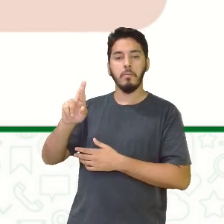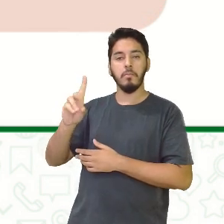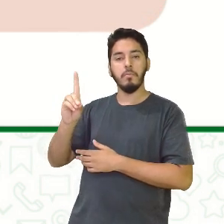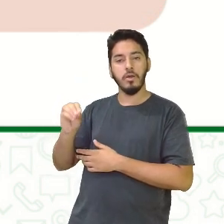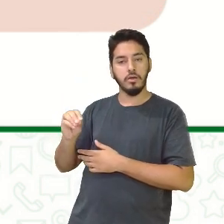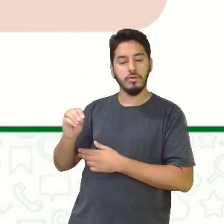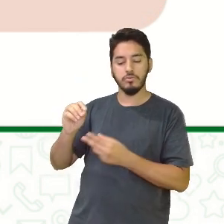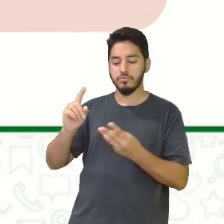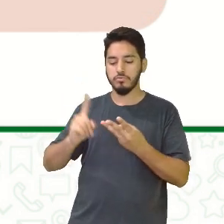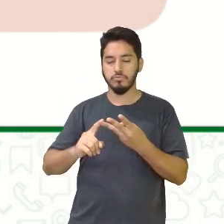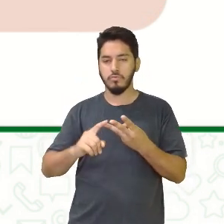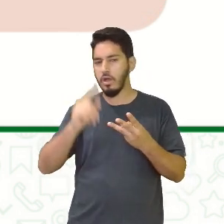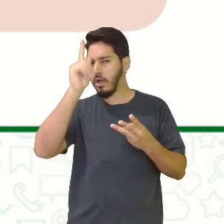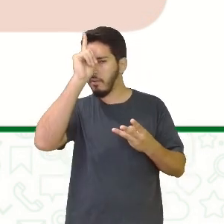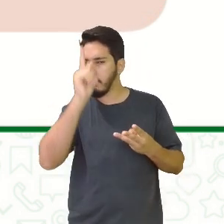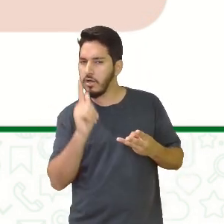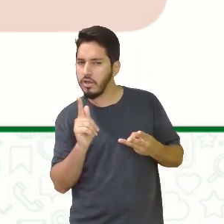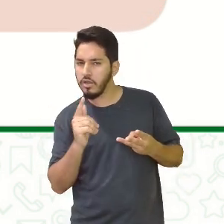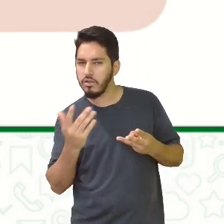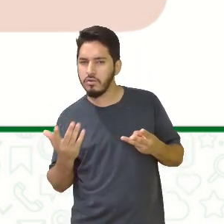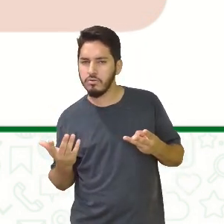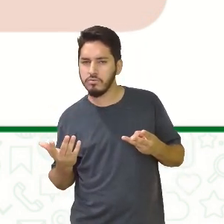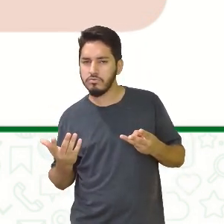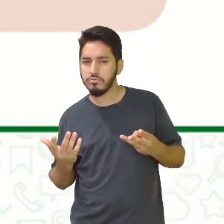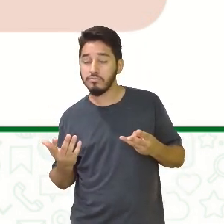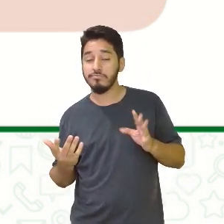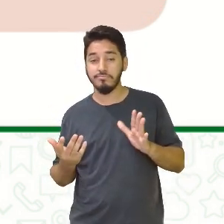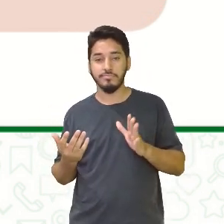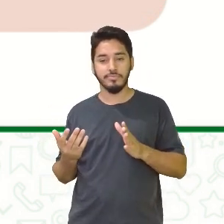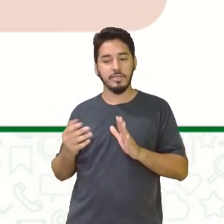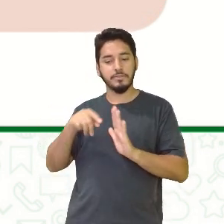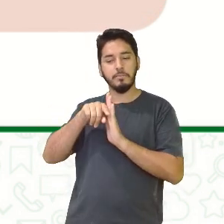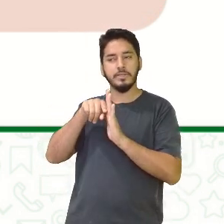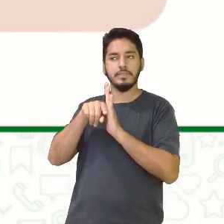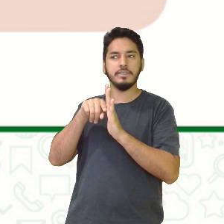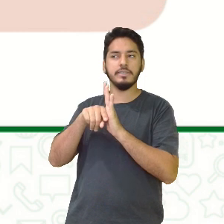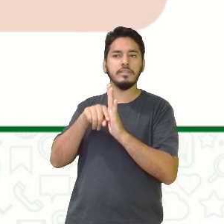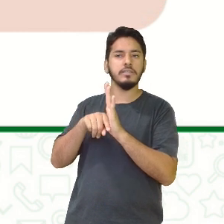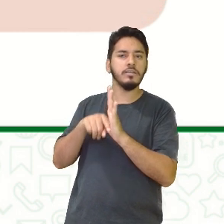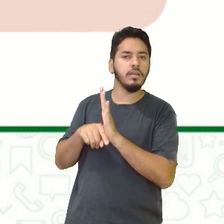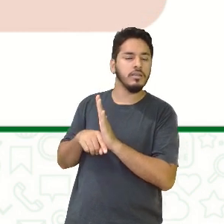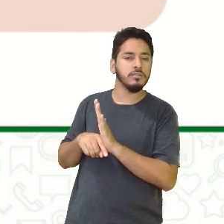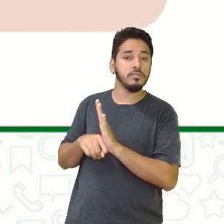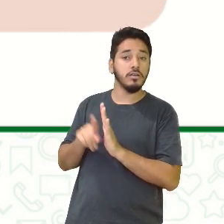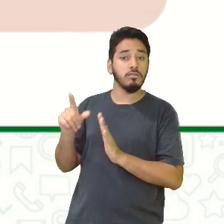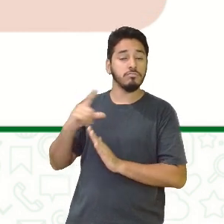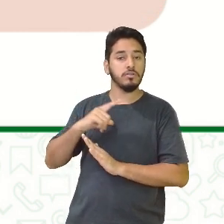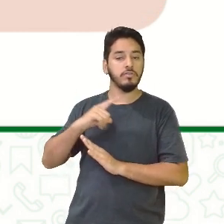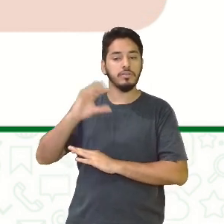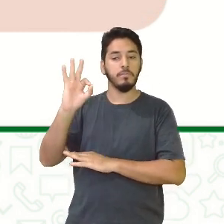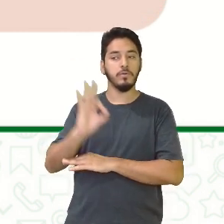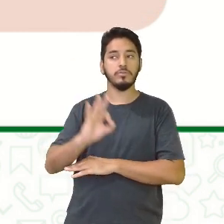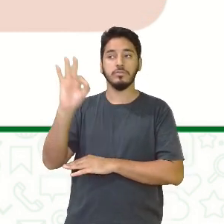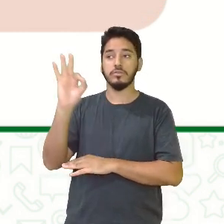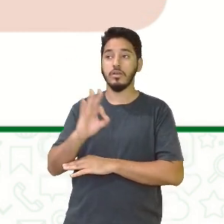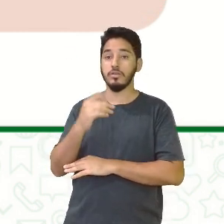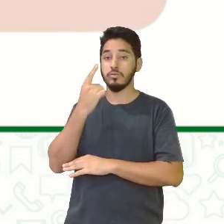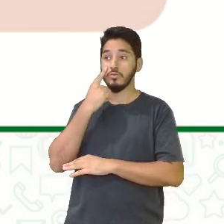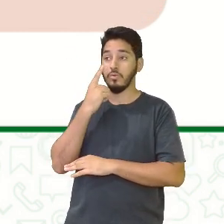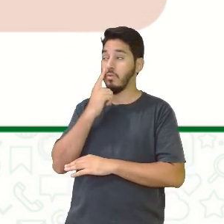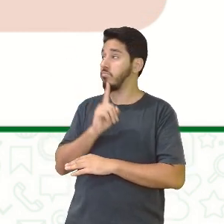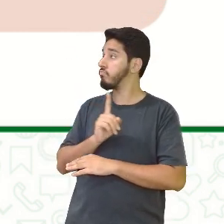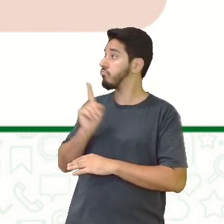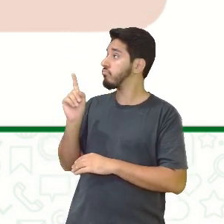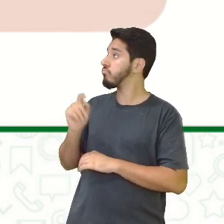declara amarelo. E aí, dentro dessa pesquisa, chegou, né, a essa porcentagem que nós temos aqui na